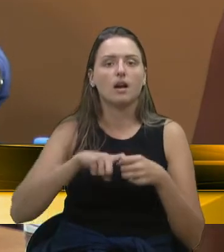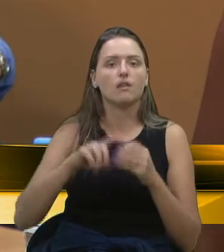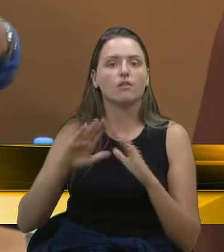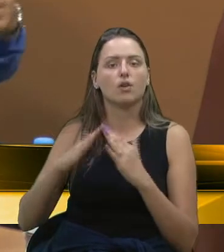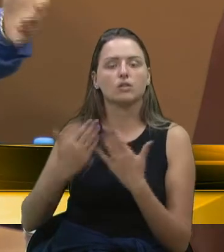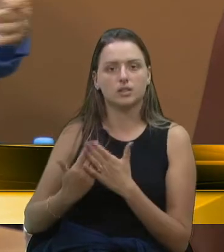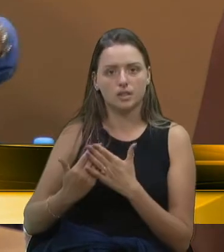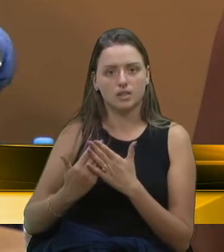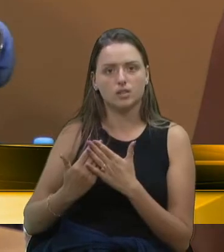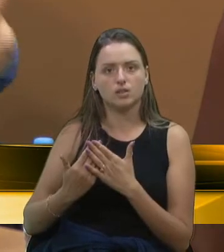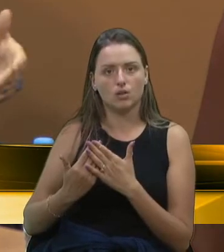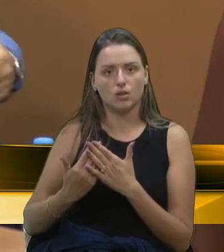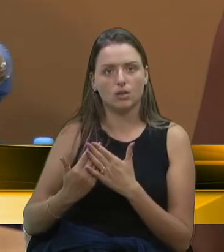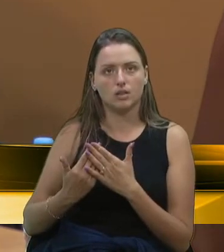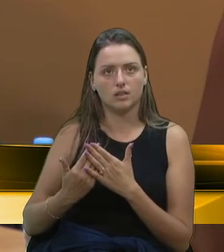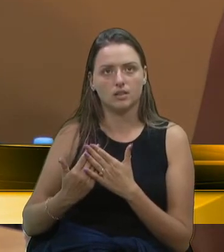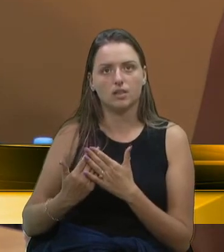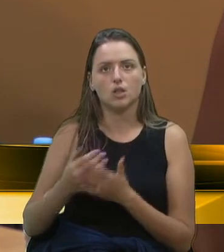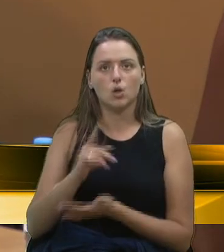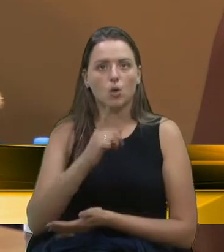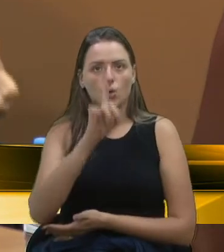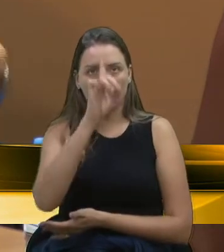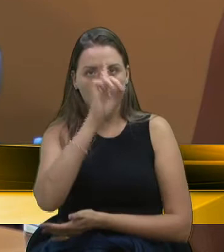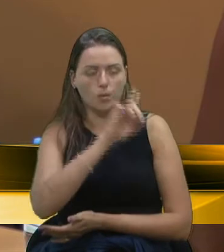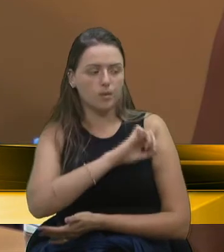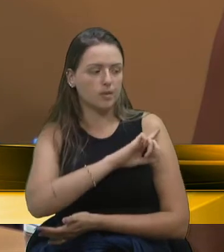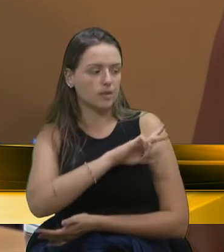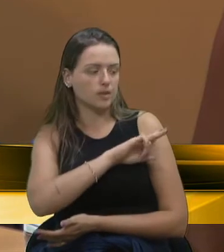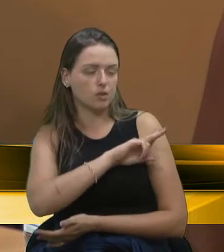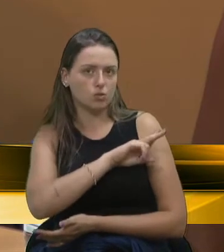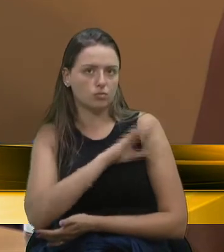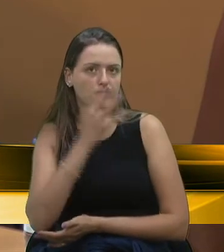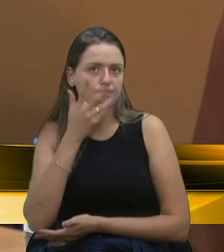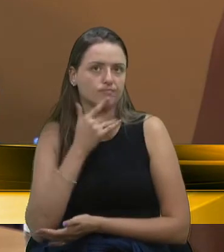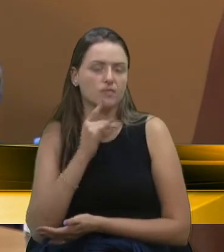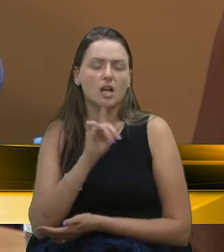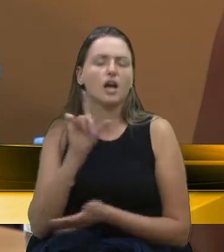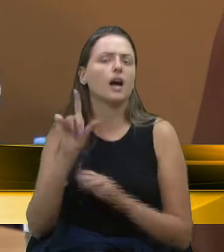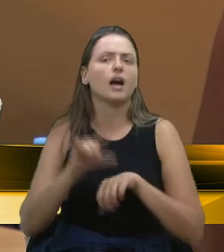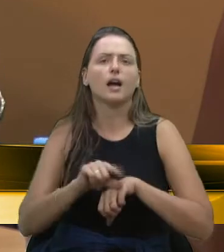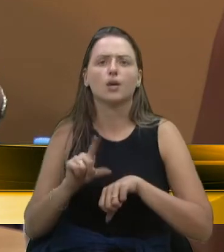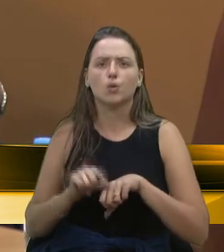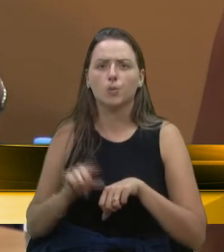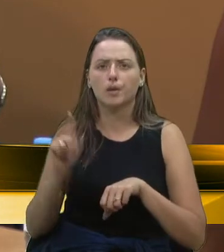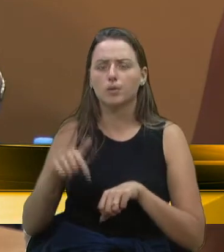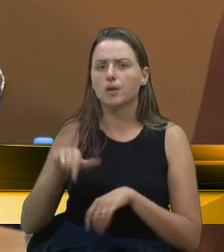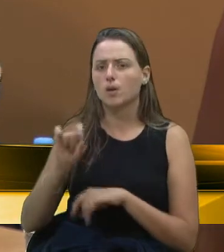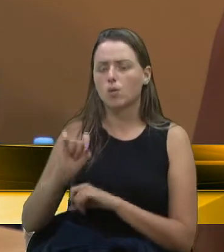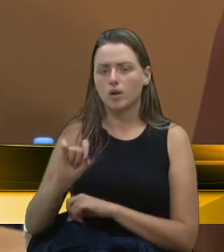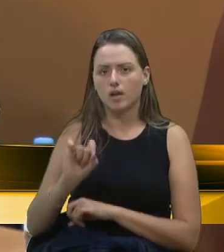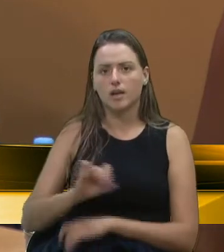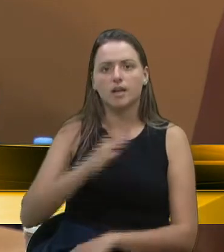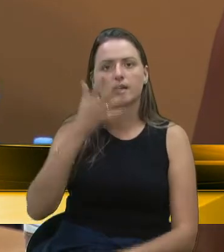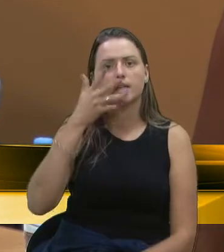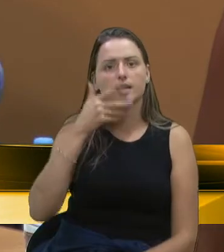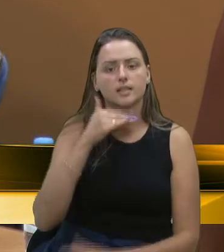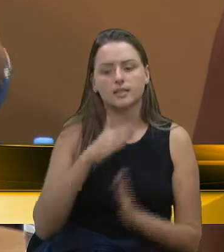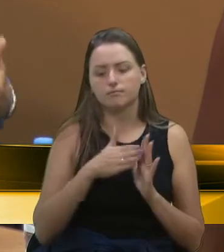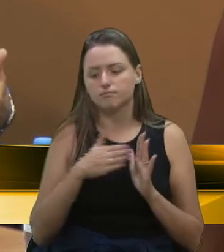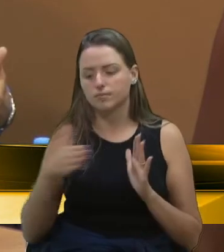do infantil e o primeiro e o segundo ano do fundamental. O argumento é que as crianças, nesse período,